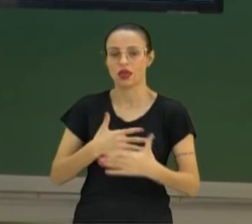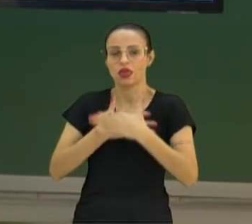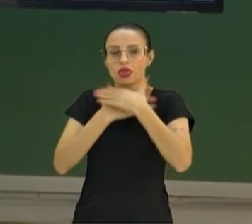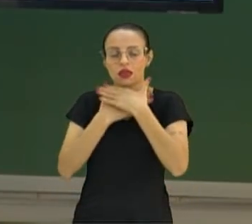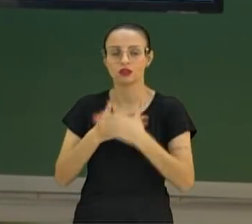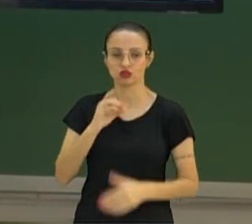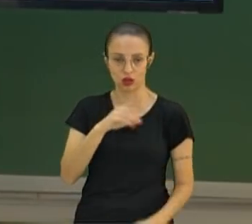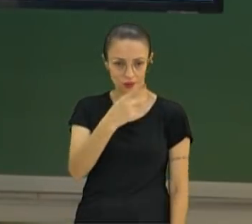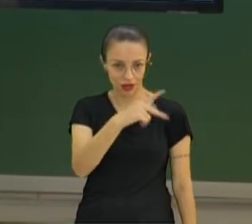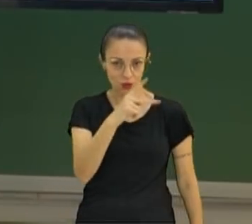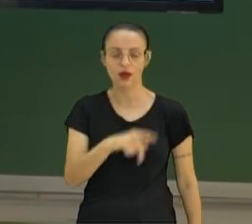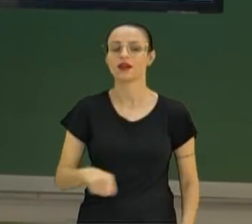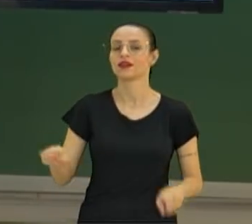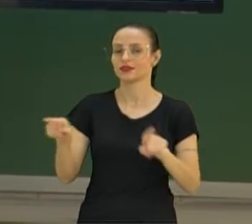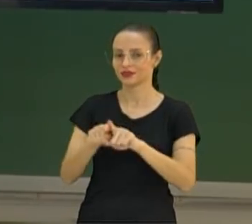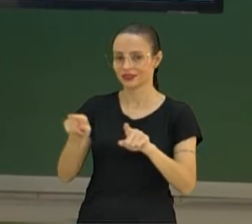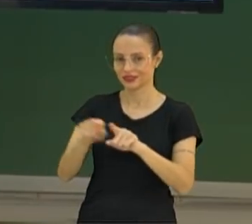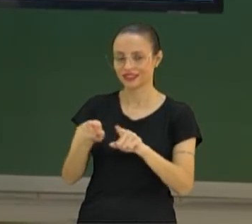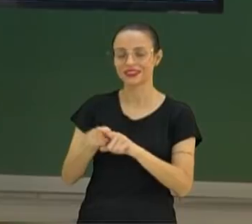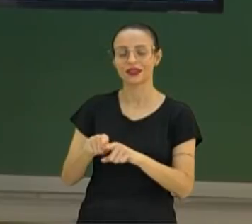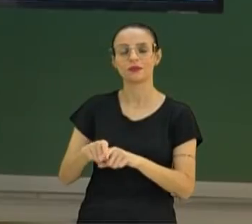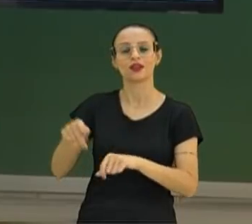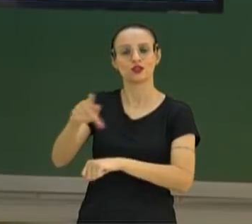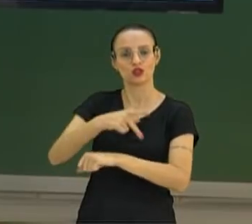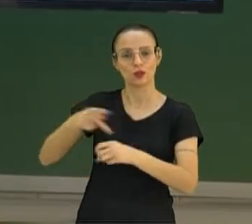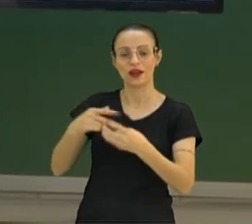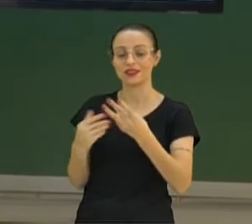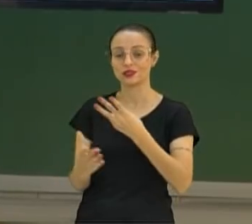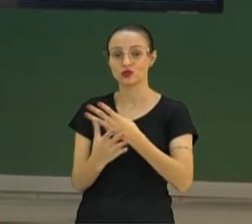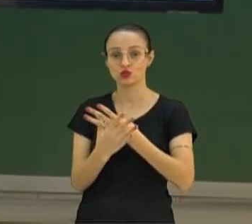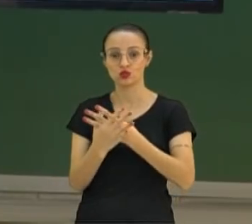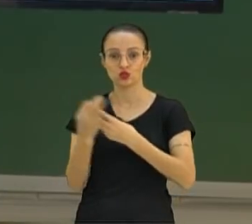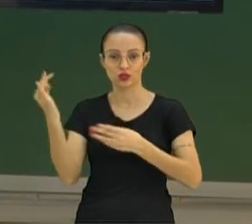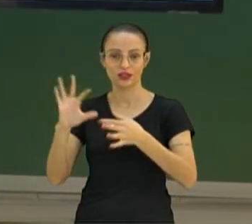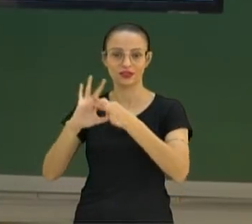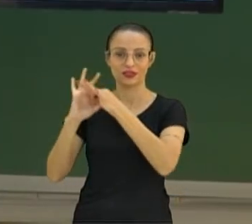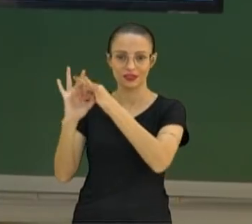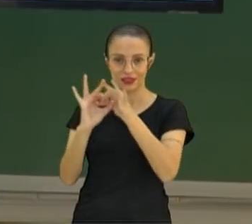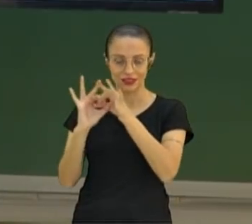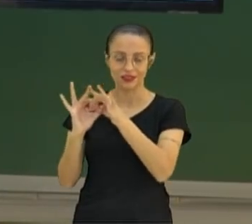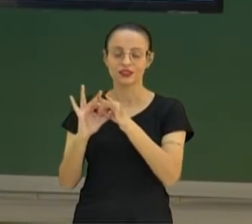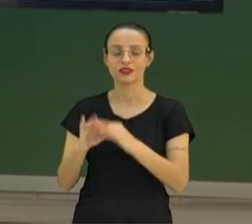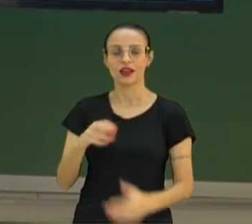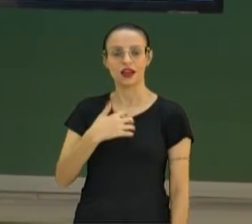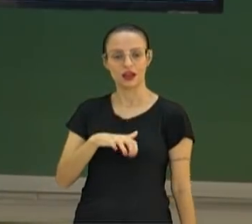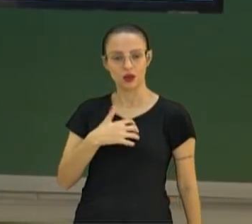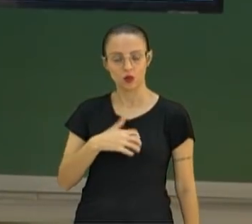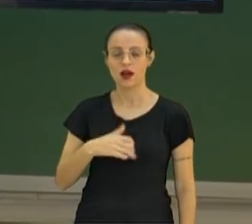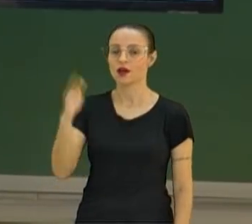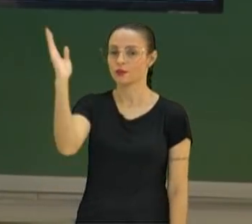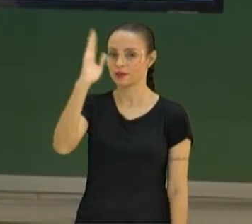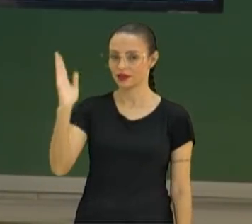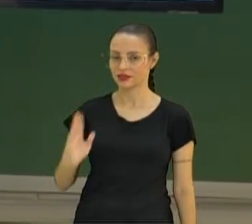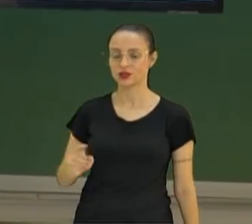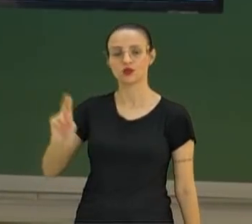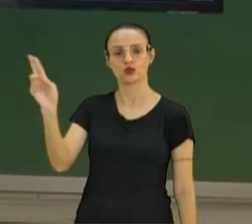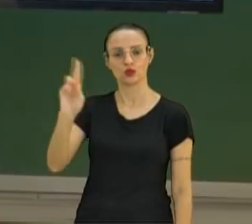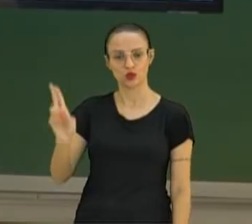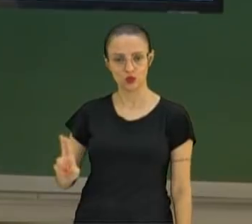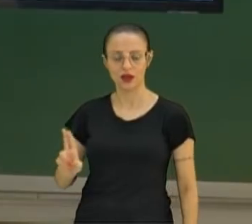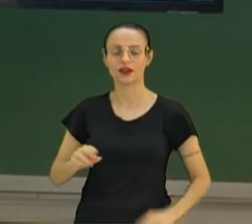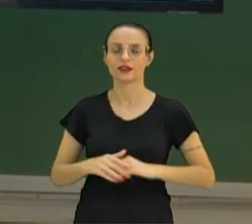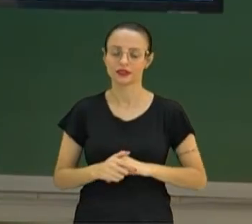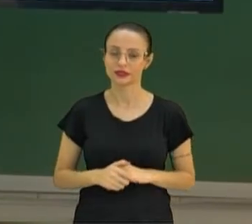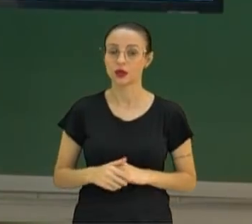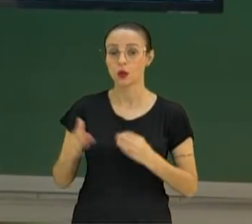só do Paraguai, mas como também dos países que compunham a Tríplice Aliança, do Paraguai, da Argentina, do Brasil e do Uruguai.